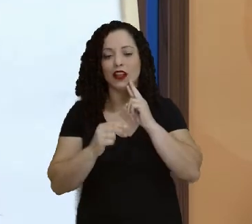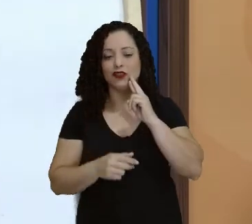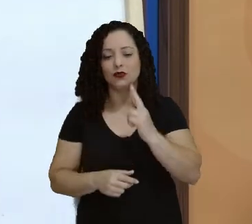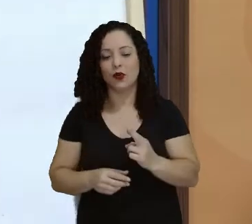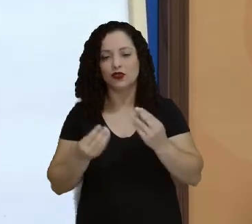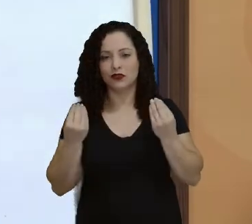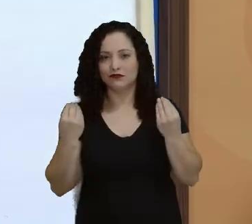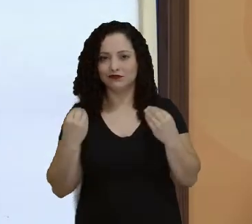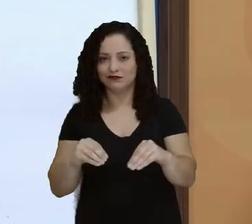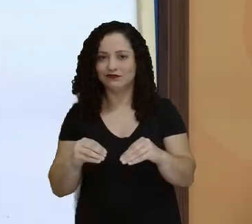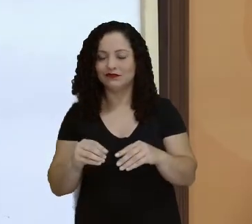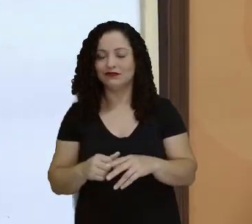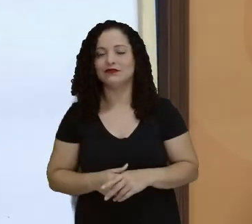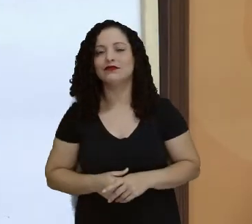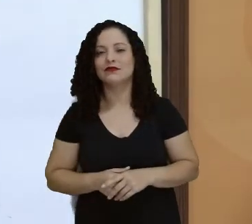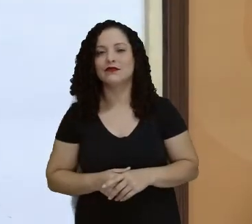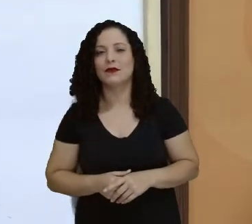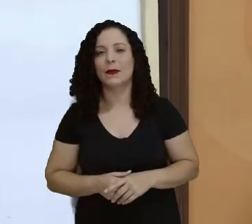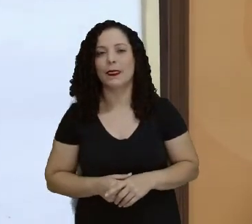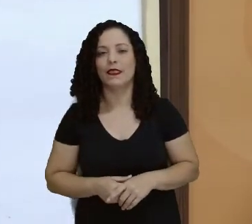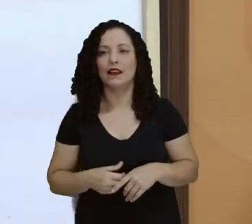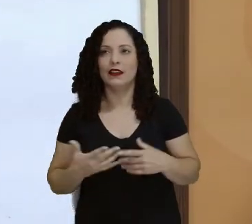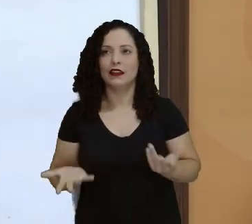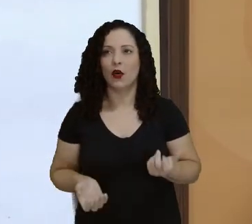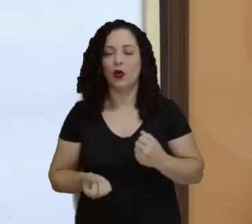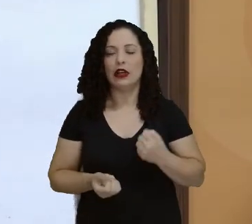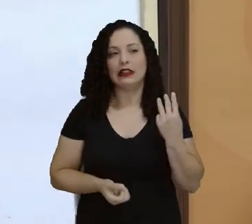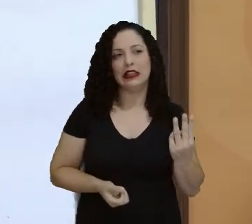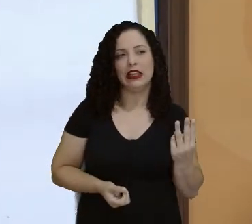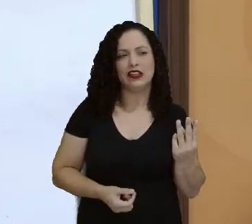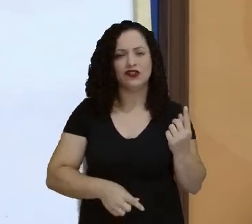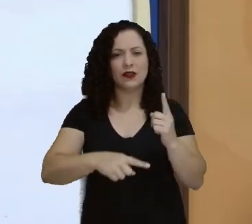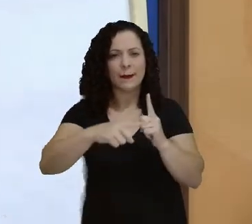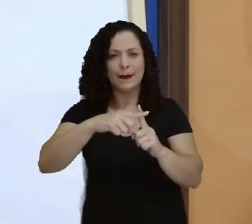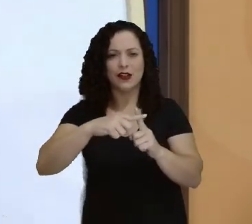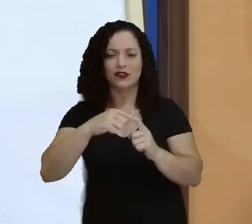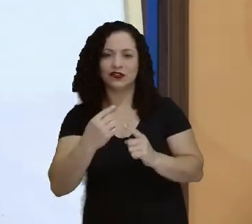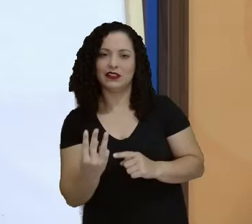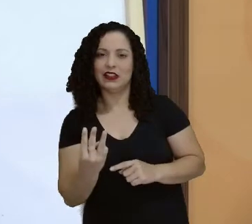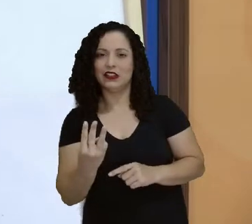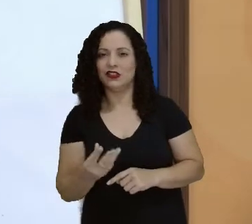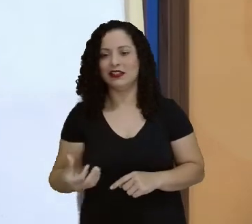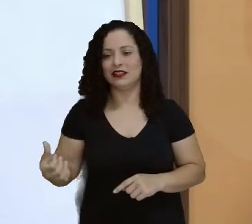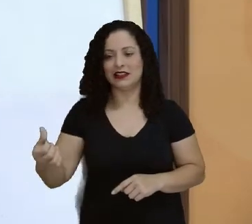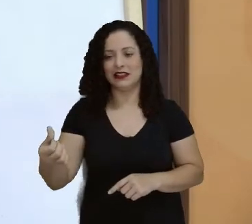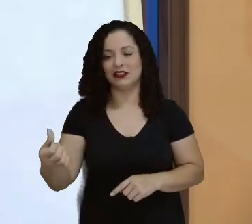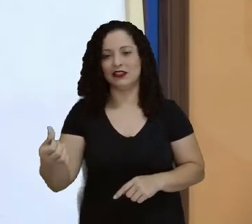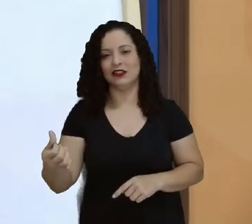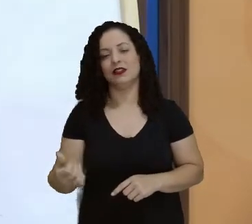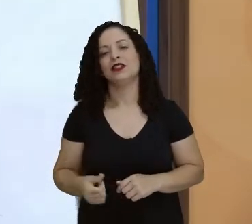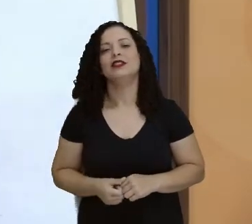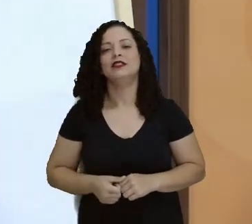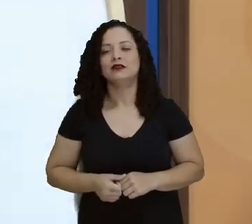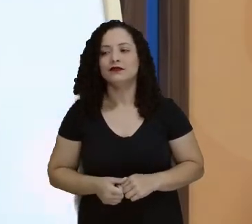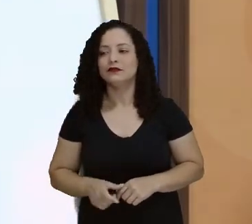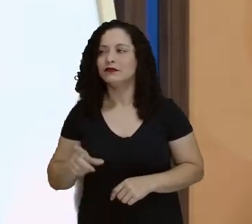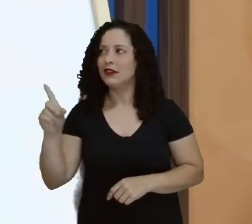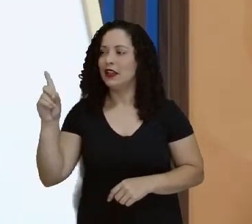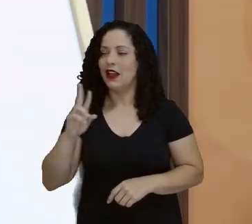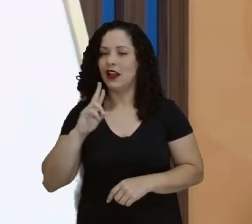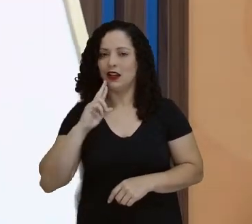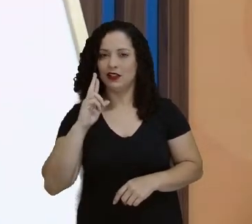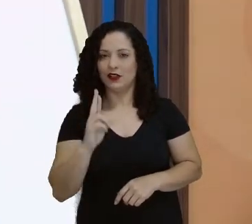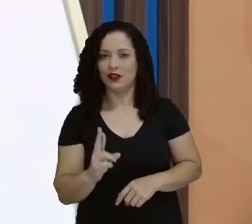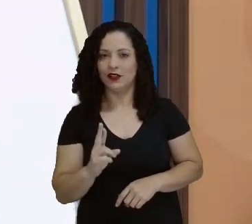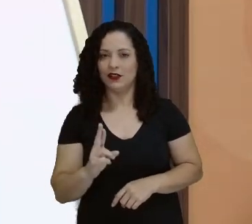do 6? Se você contar 3 mais 3, 6, então cabe 2 vezes. Então, exatamente, o resultado